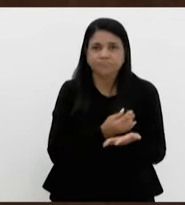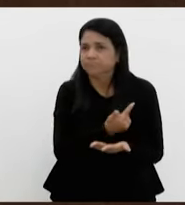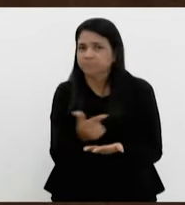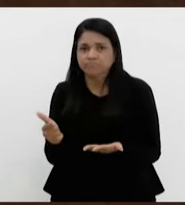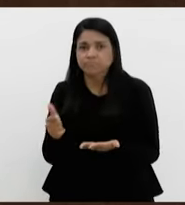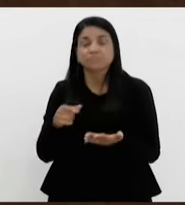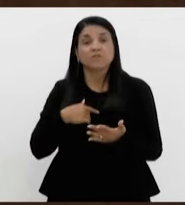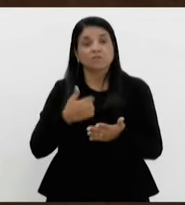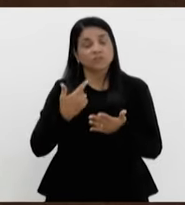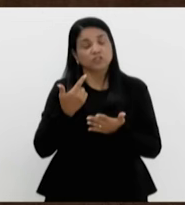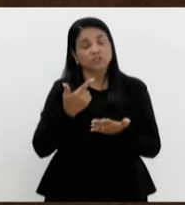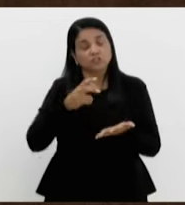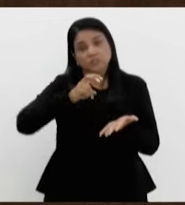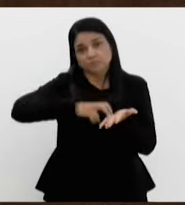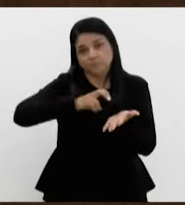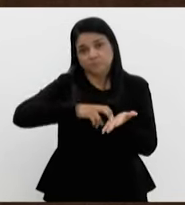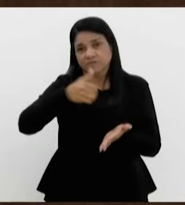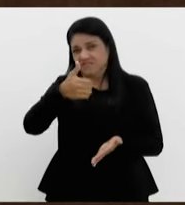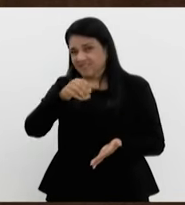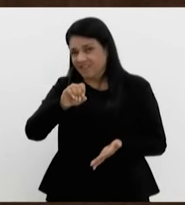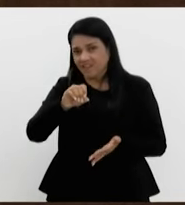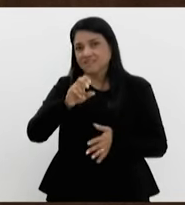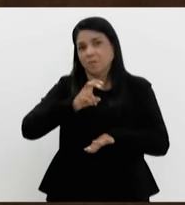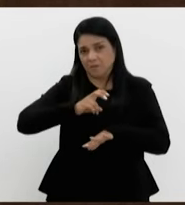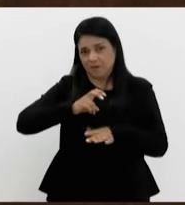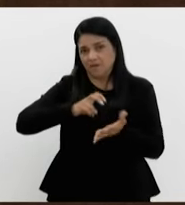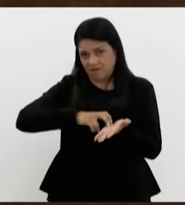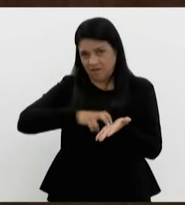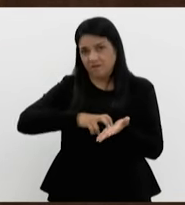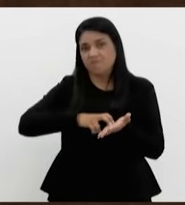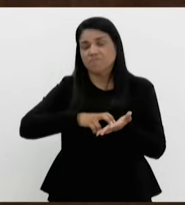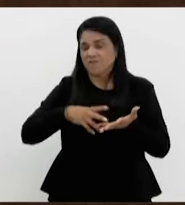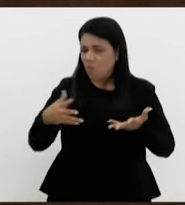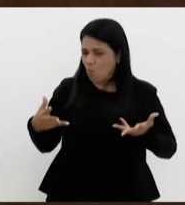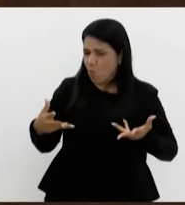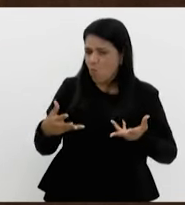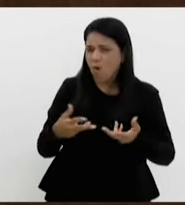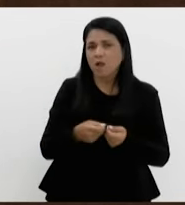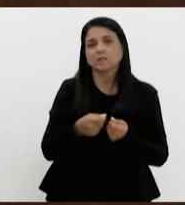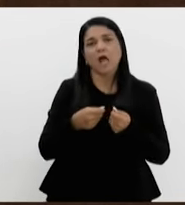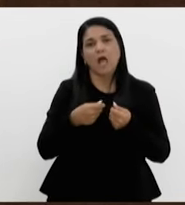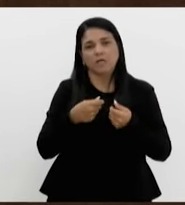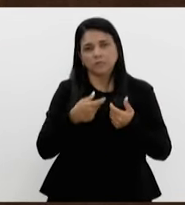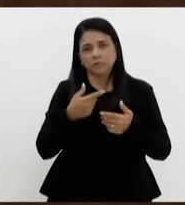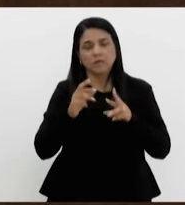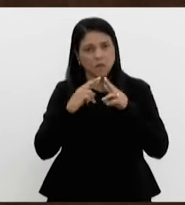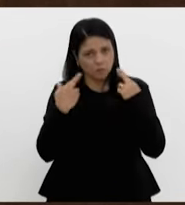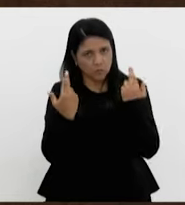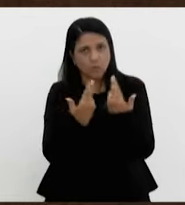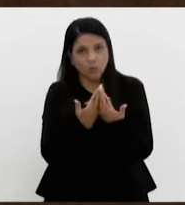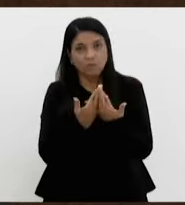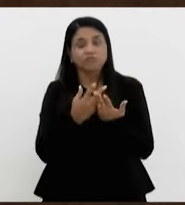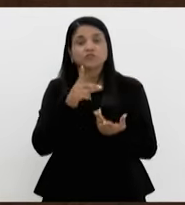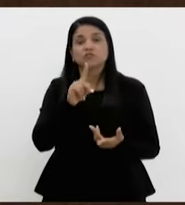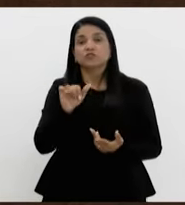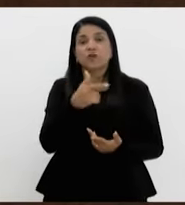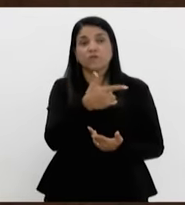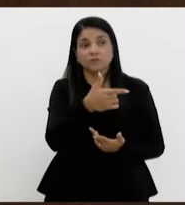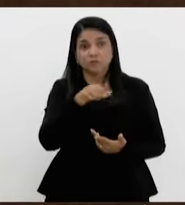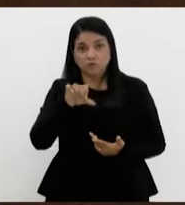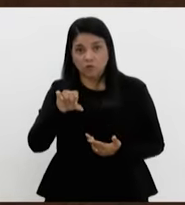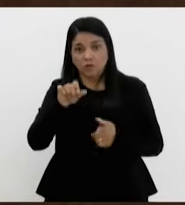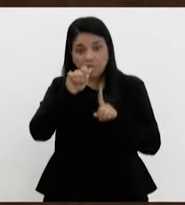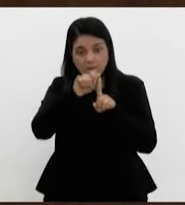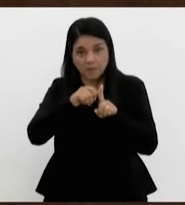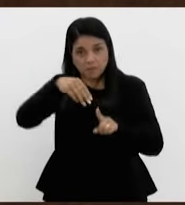marcada para as 10 horas, foi uma reunião extensa, mas qualitativa, e tirou como encaminhamento, no dia 29 de maio,